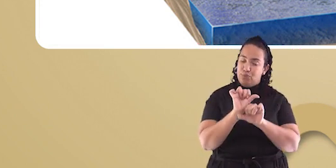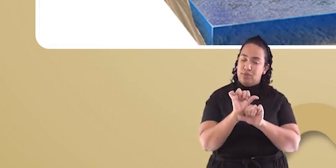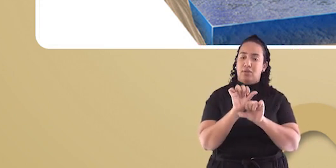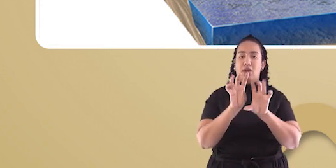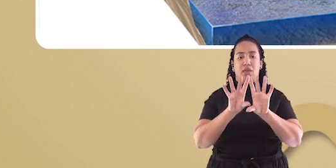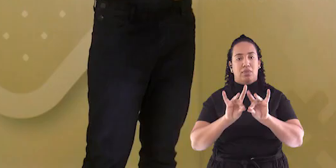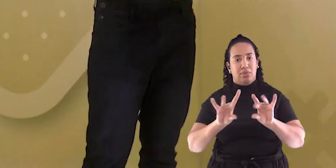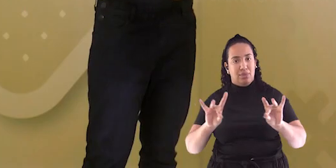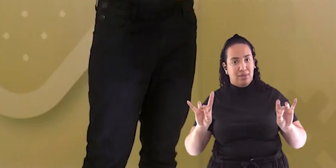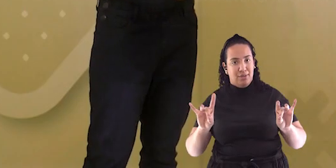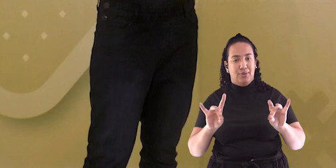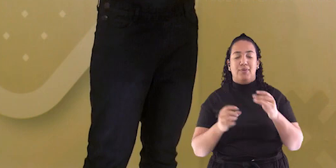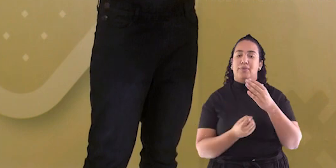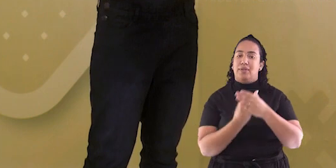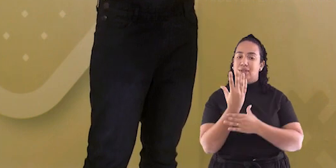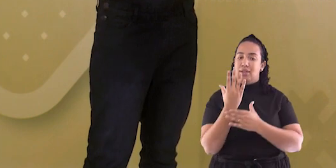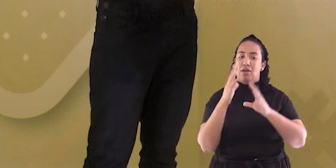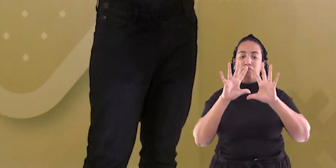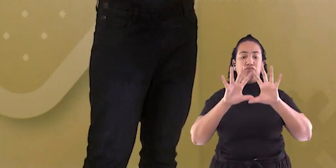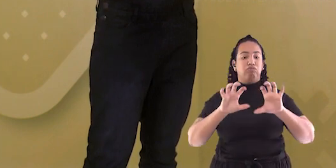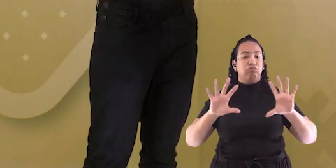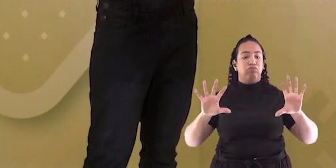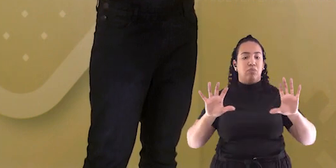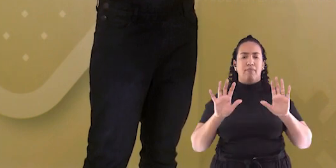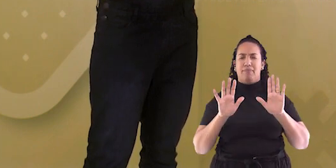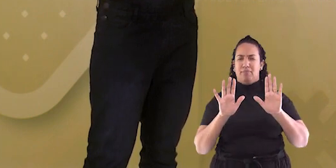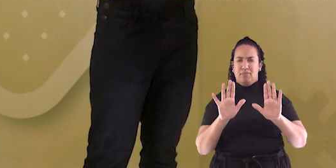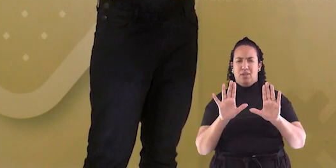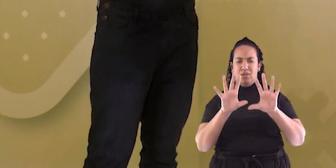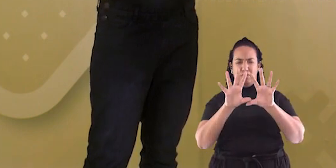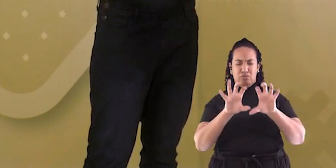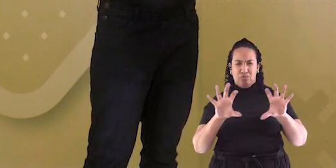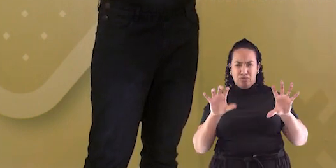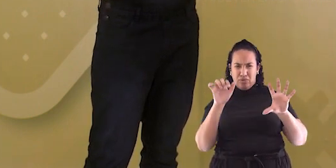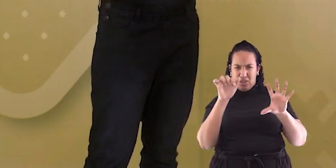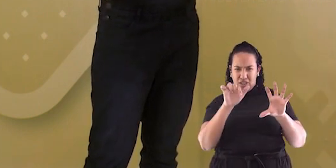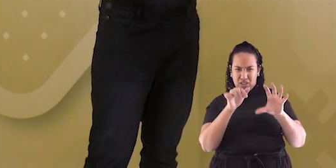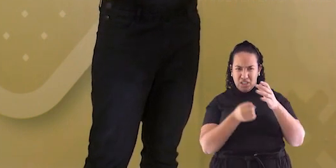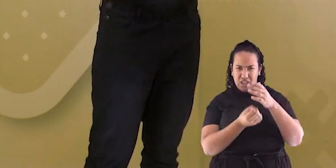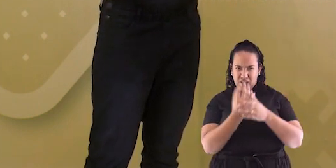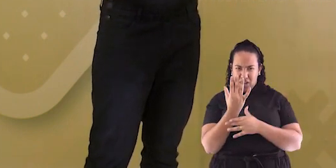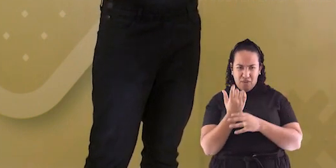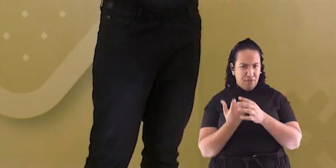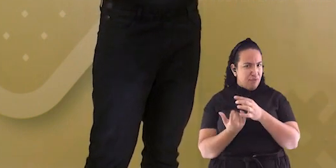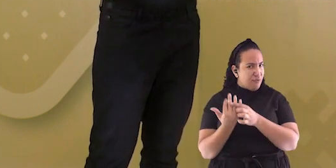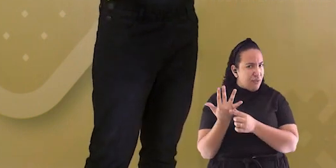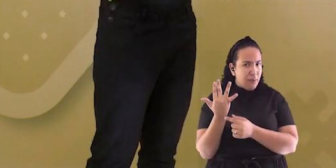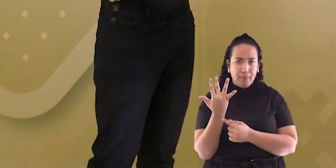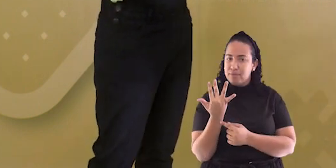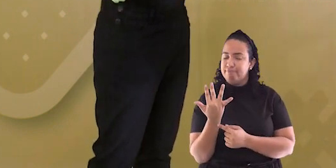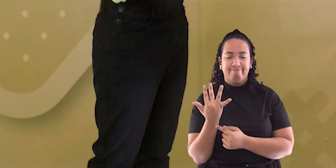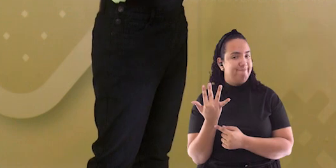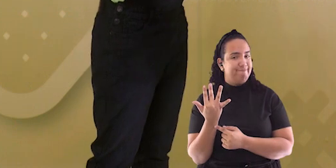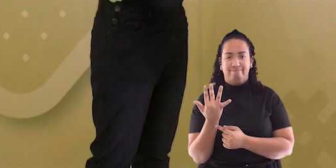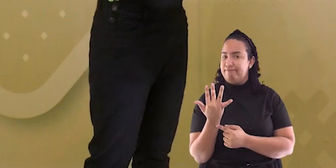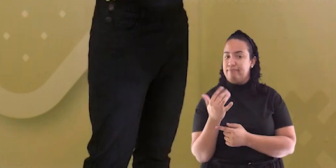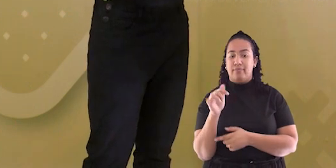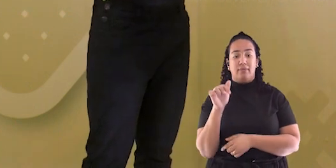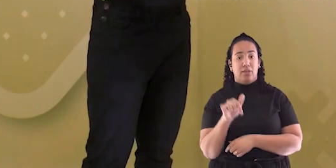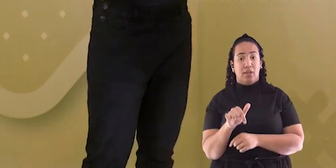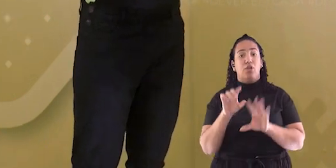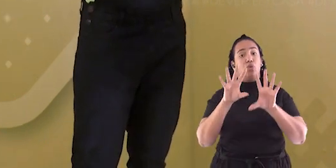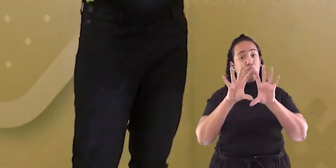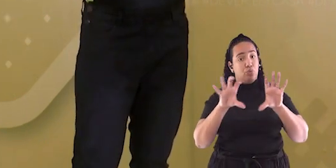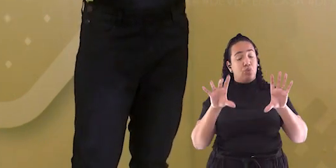as nuvens. Ué, mas as nuvens não são feitas de vapor? Não. As nuvens são feitas de água líquida